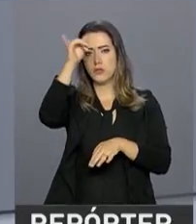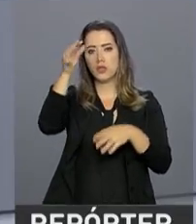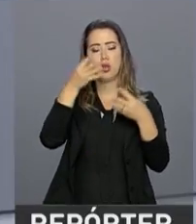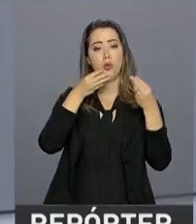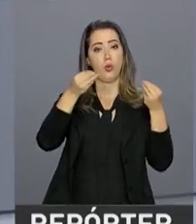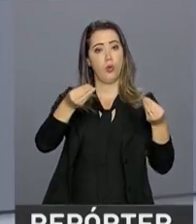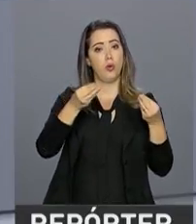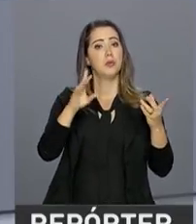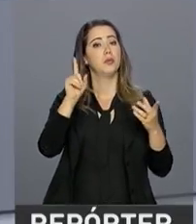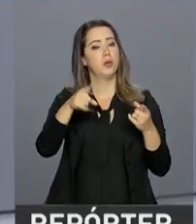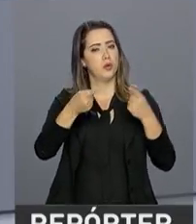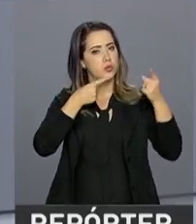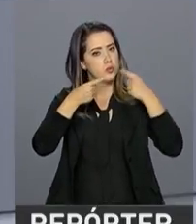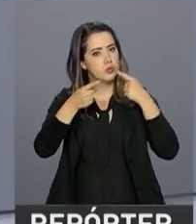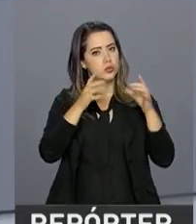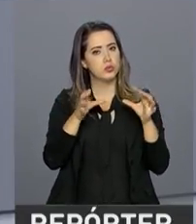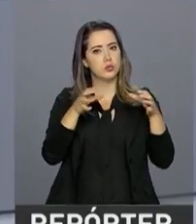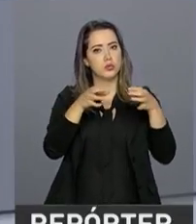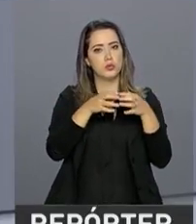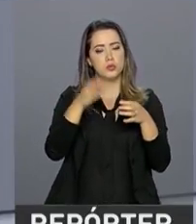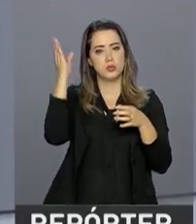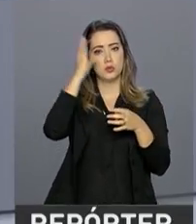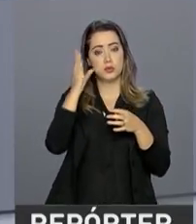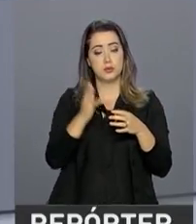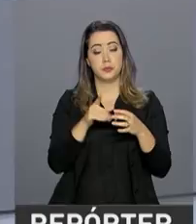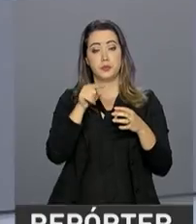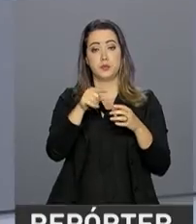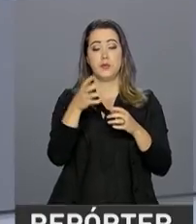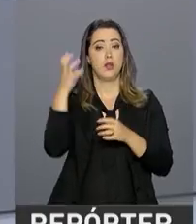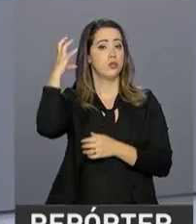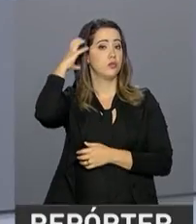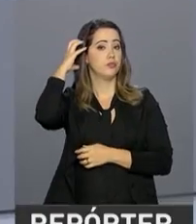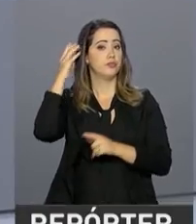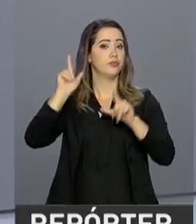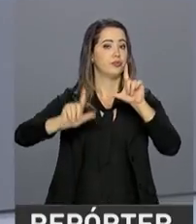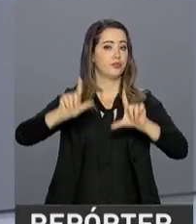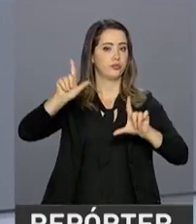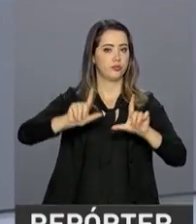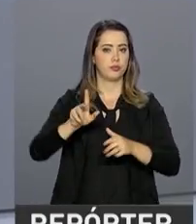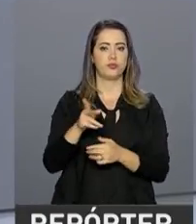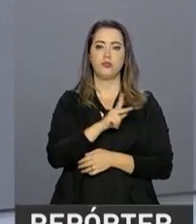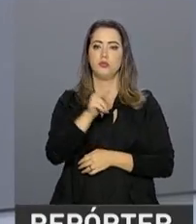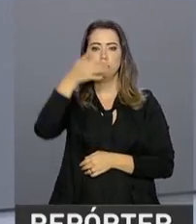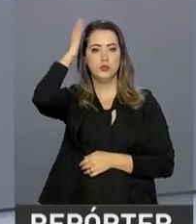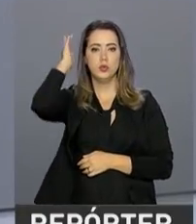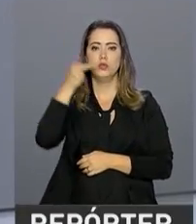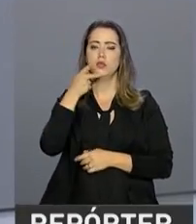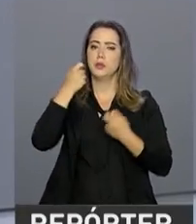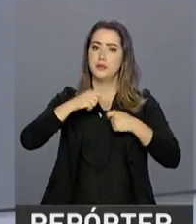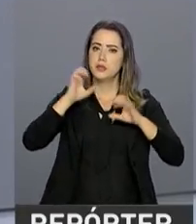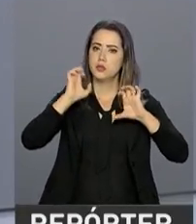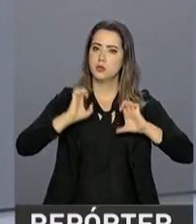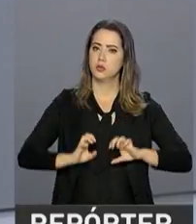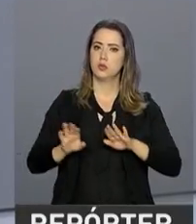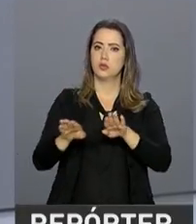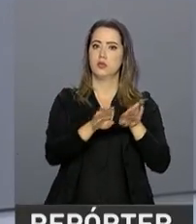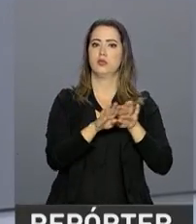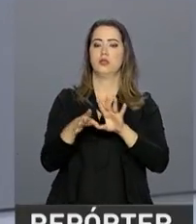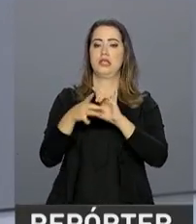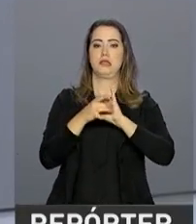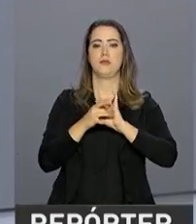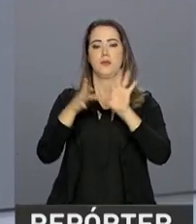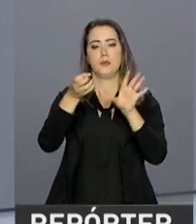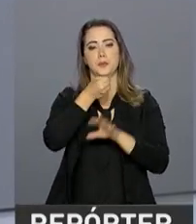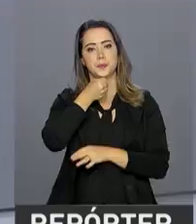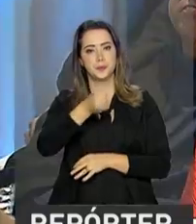de rádio e televisão o presidente michel temer participou do evento e defendeu a ética à democracia e à liberdade de